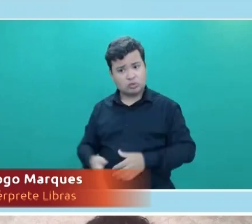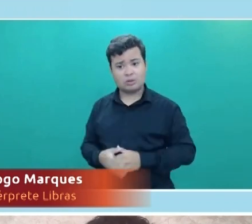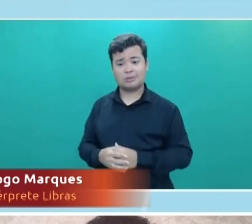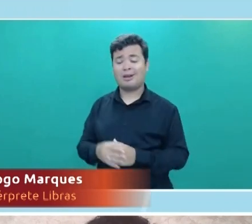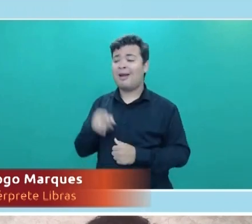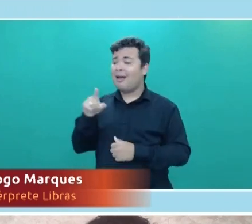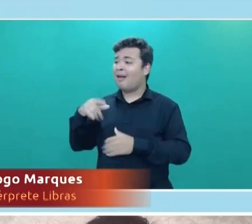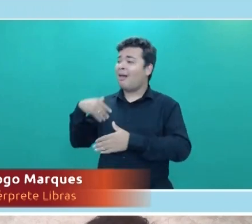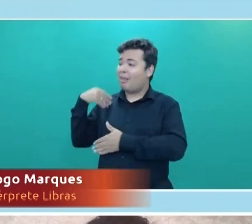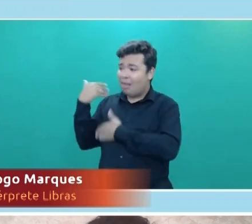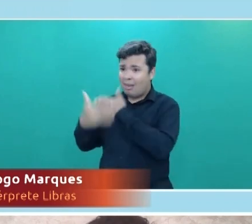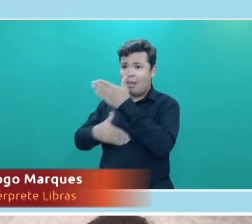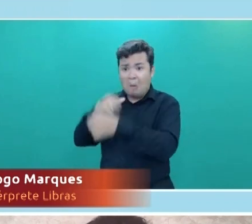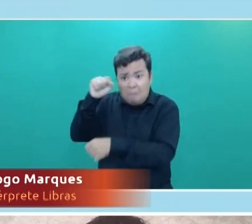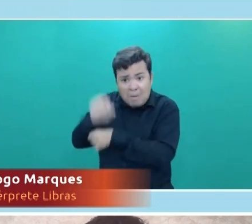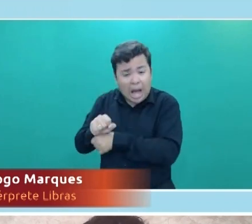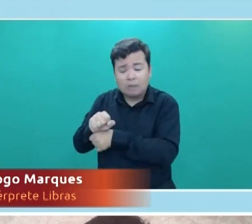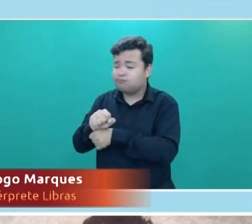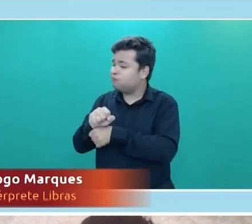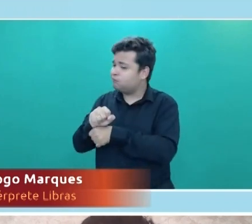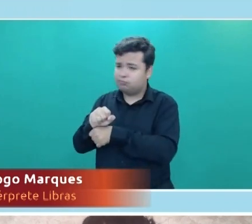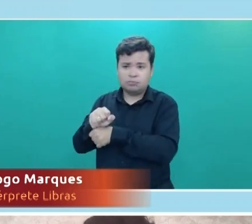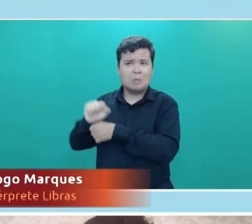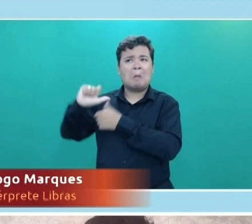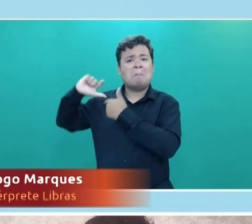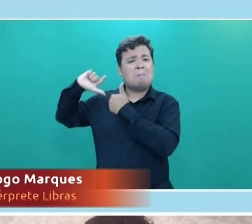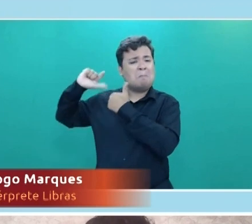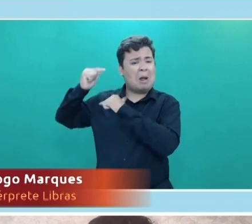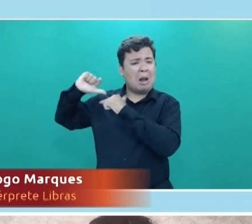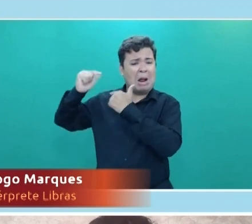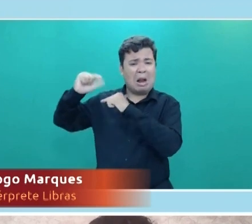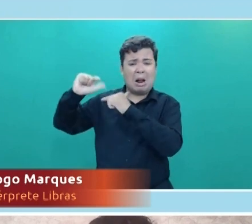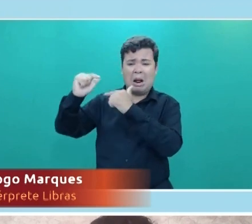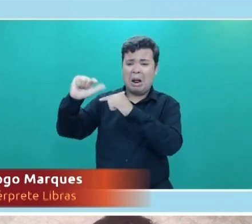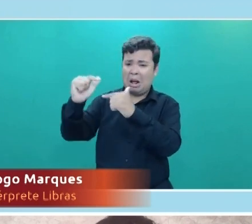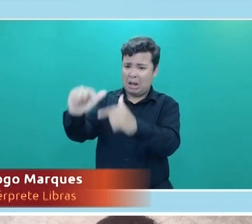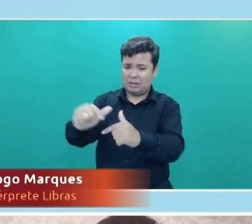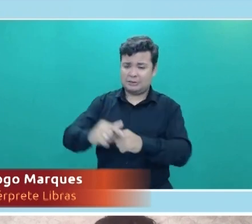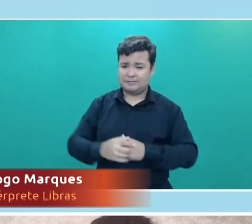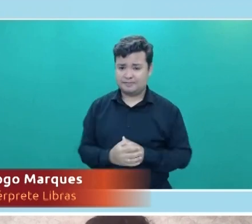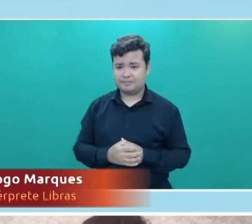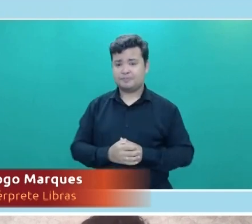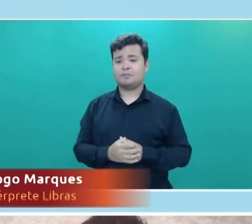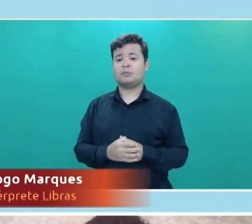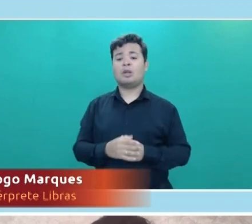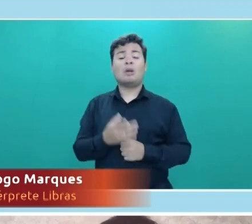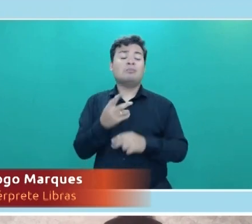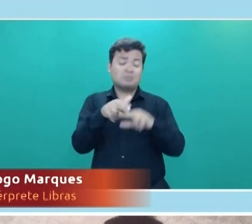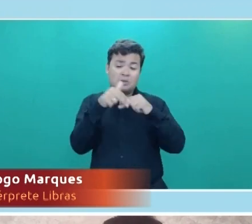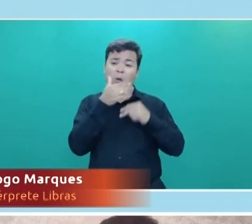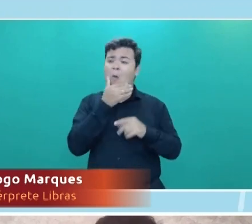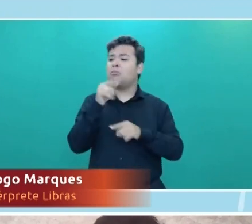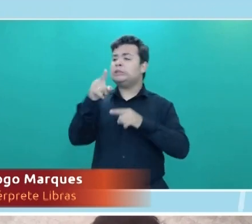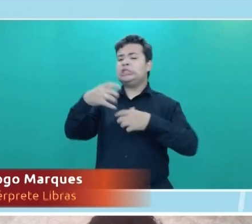tradicional, né, digamos assim. Há uma tradição de que os homens se sintam superiores, há uma tradição de